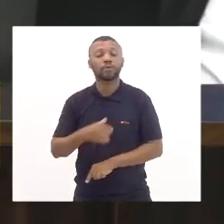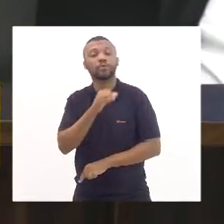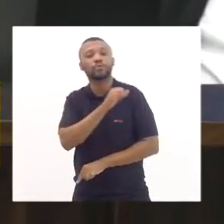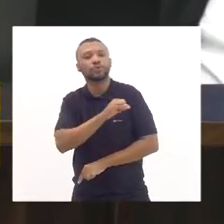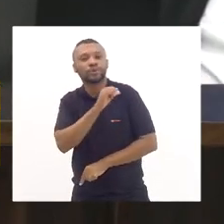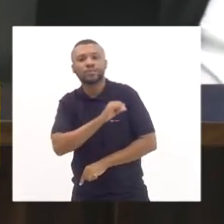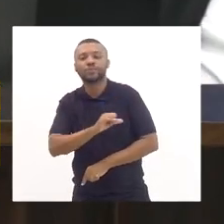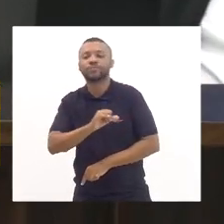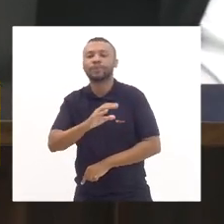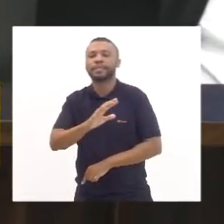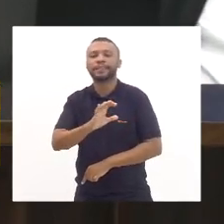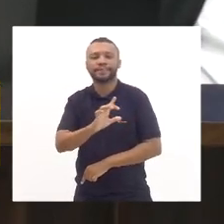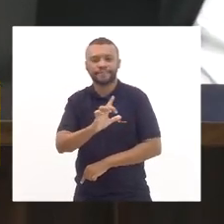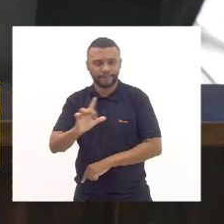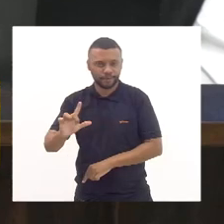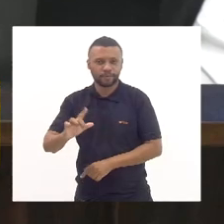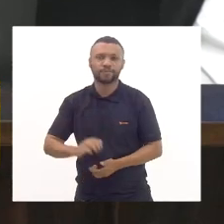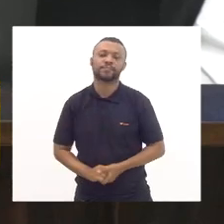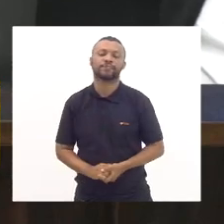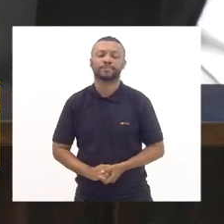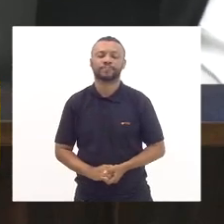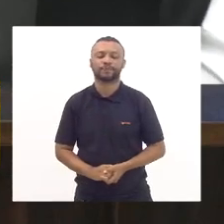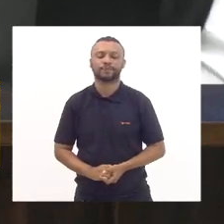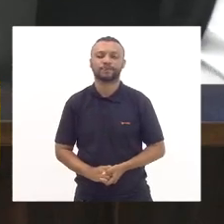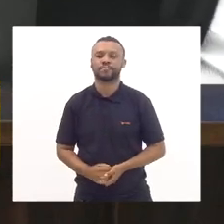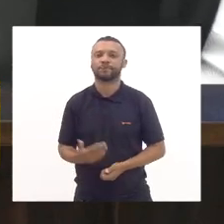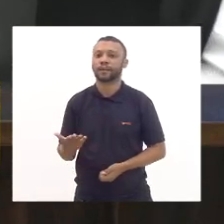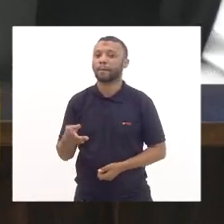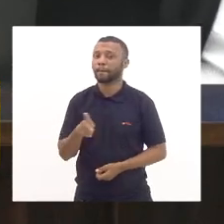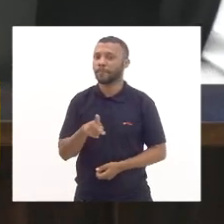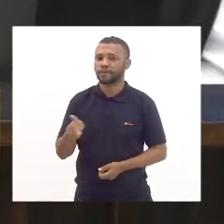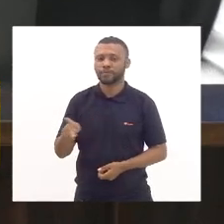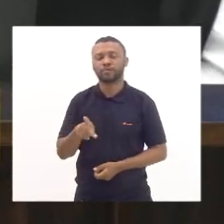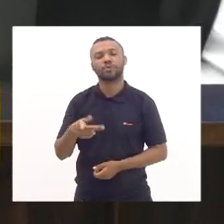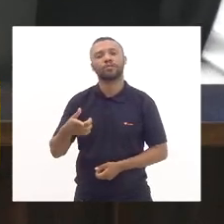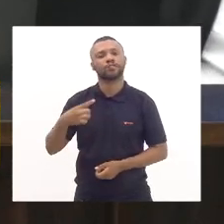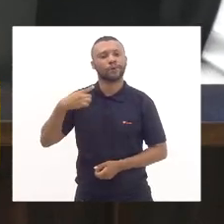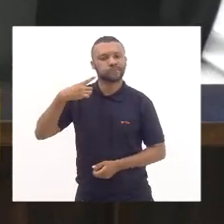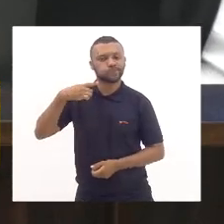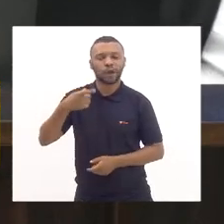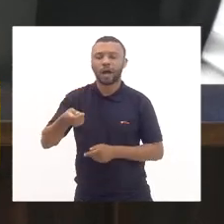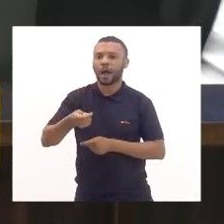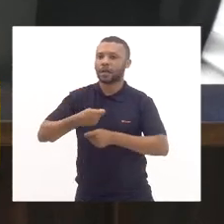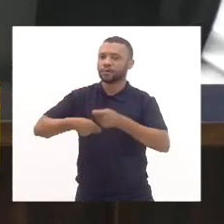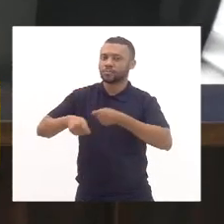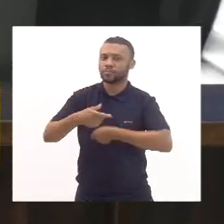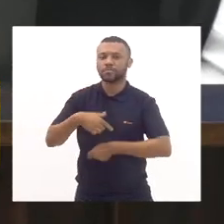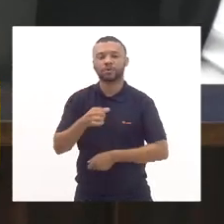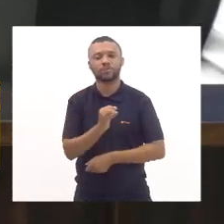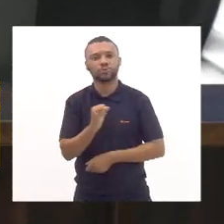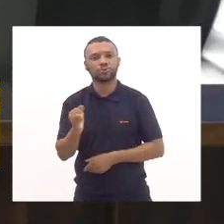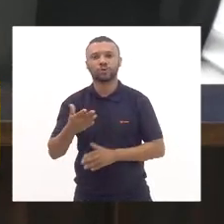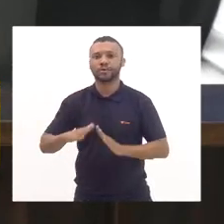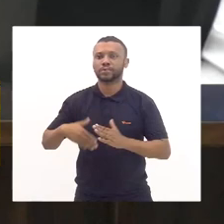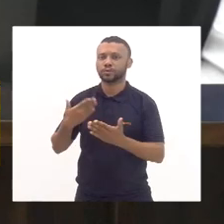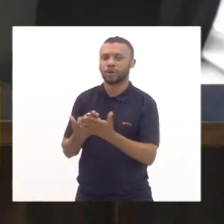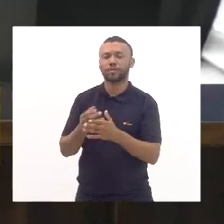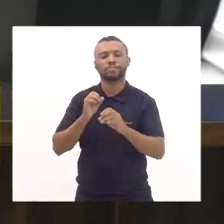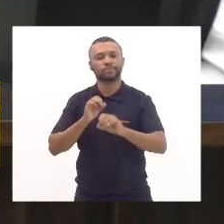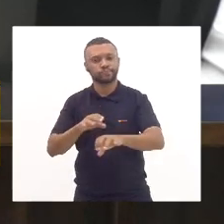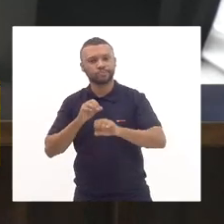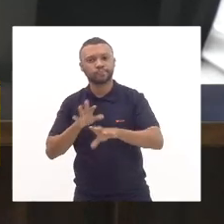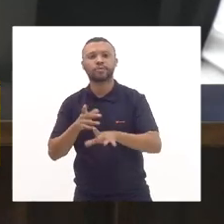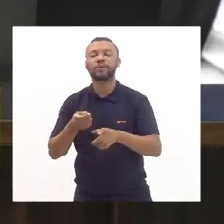Janeiro. É professor de Direito Administrativo, sendo instrutor de Escola de